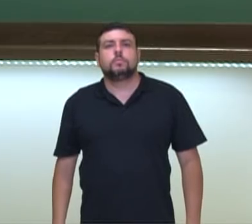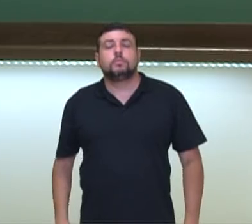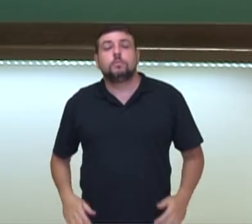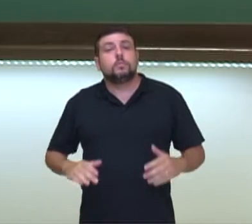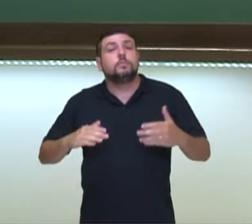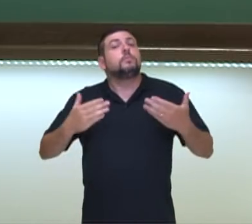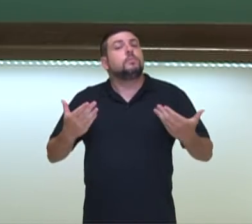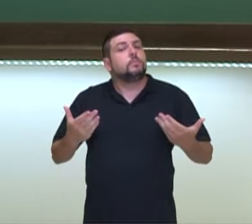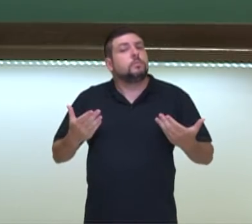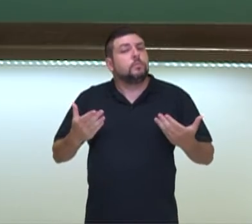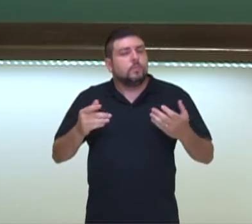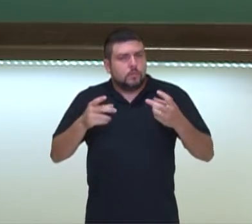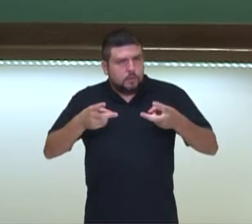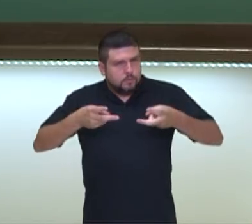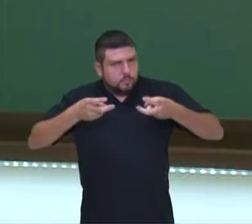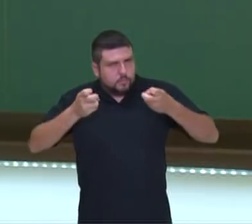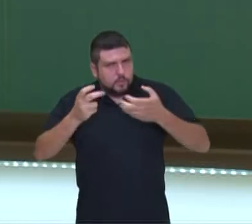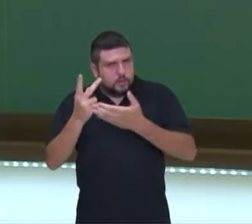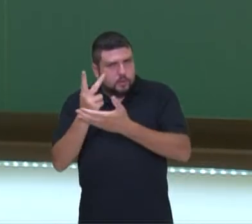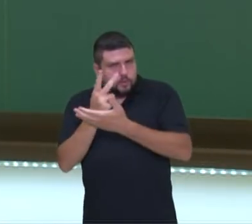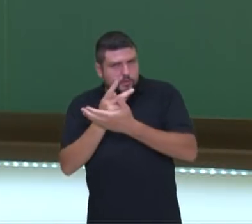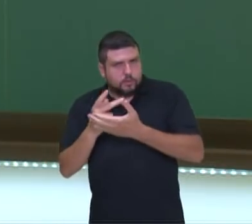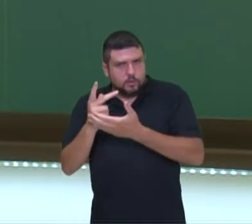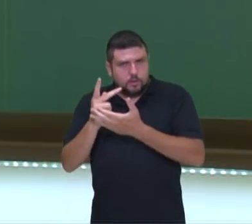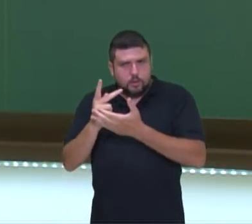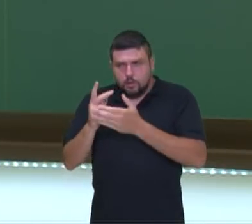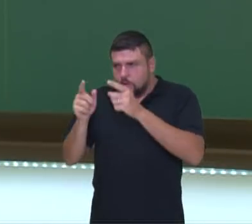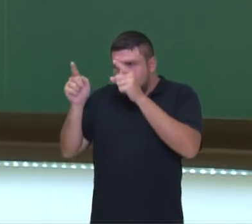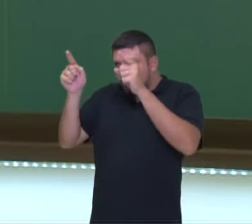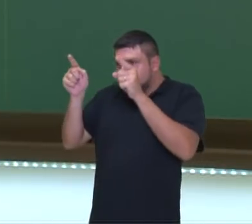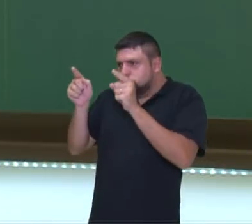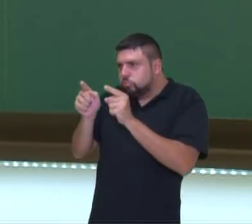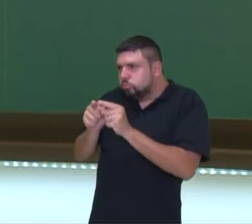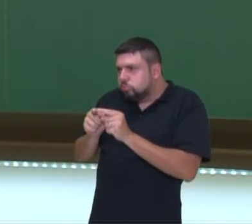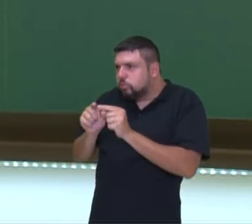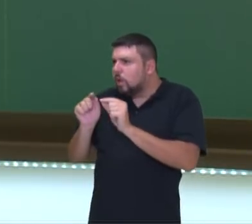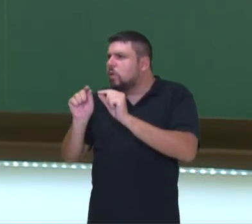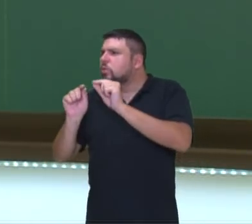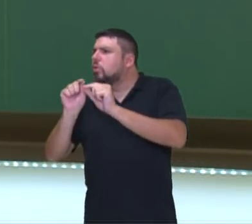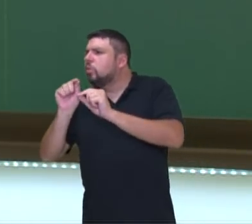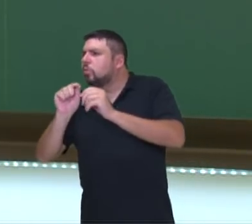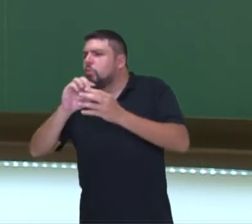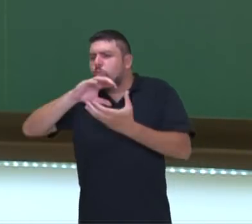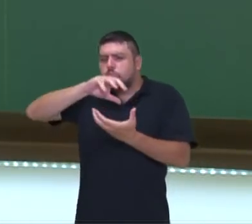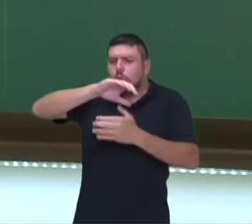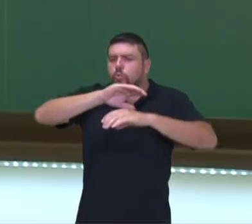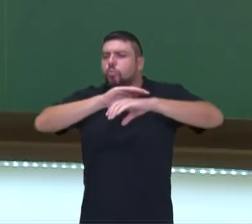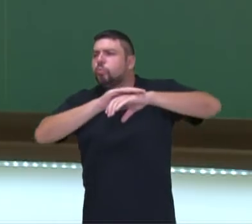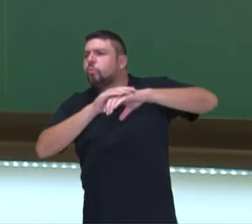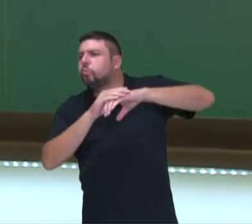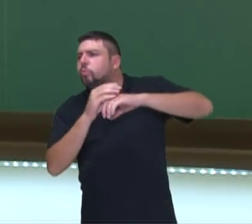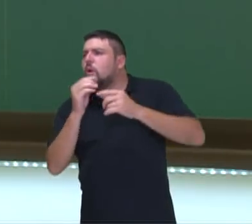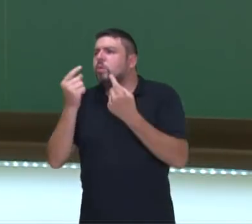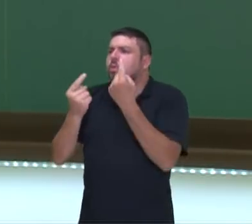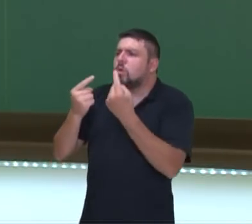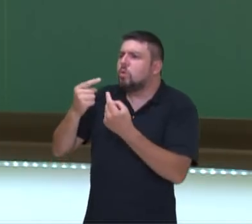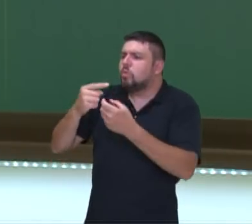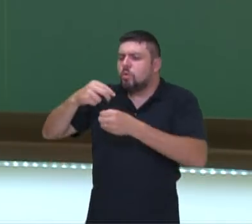E aí, reparou bastante no desenho? Identificou quem é a crosta, quem que é o manto, quem que é o núcleo? Às vezes a gente